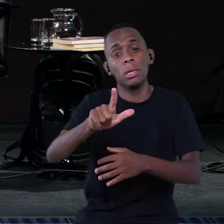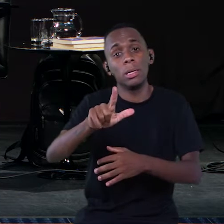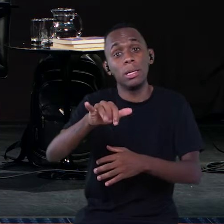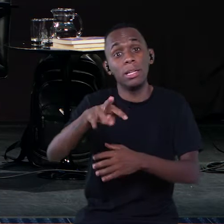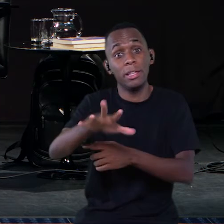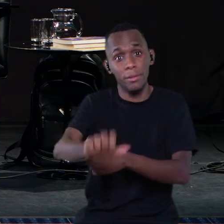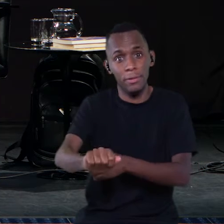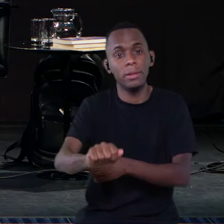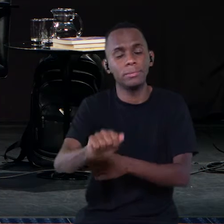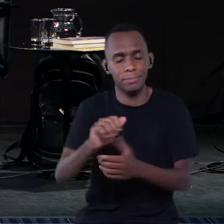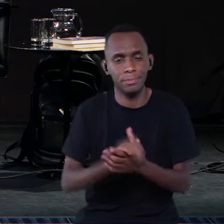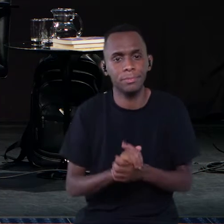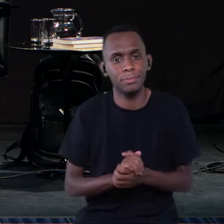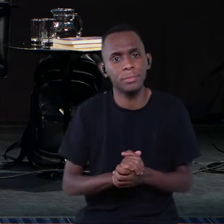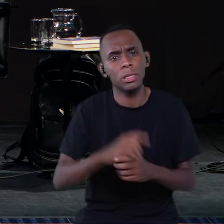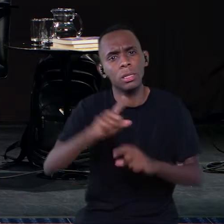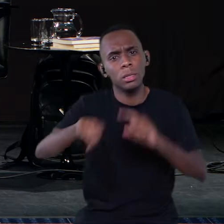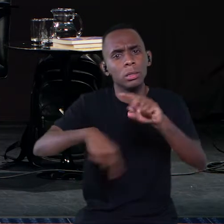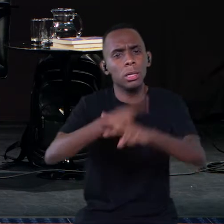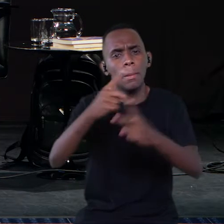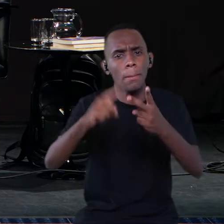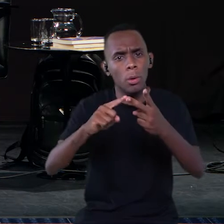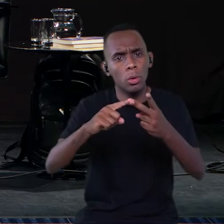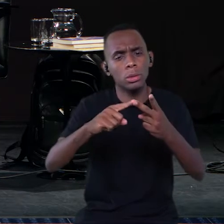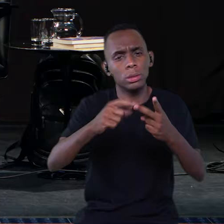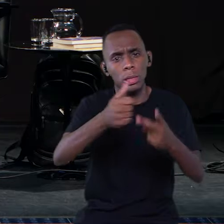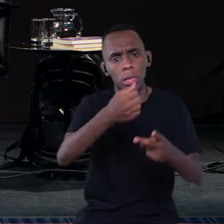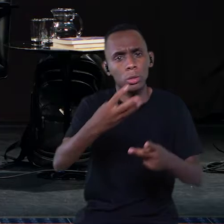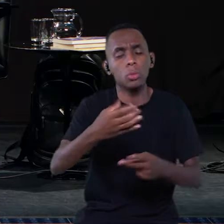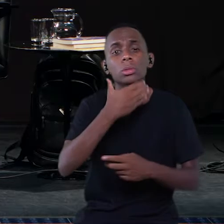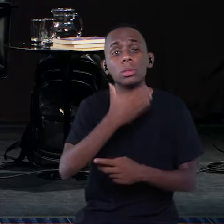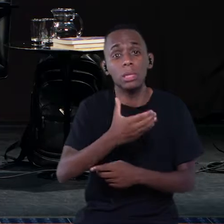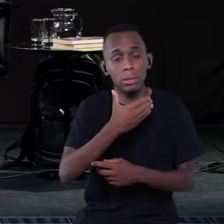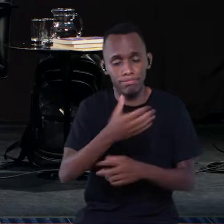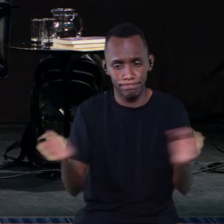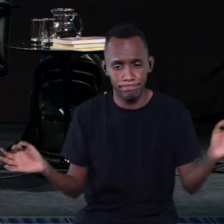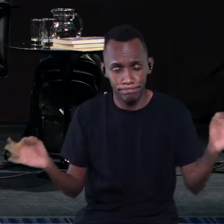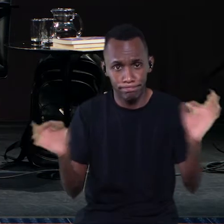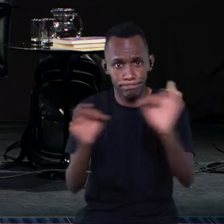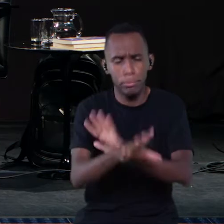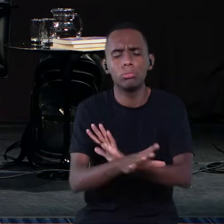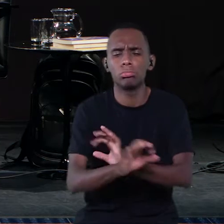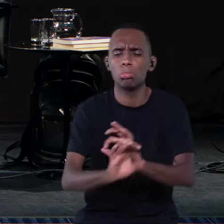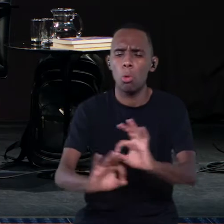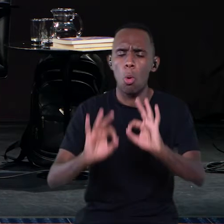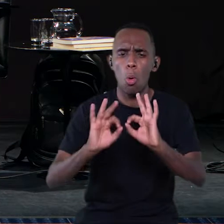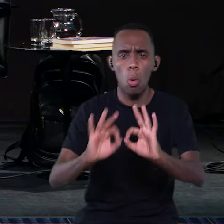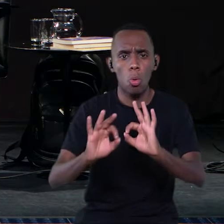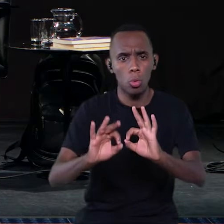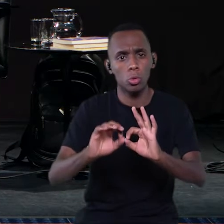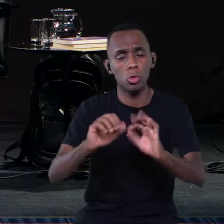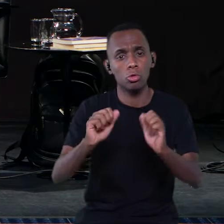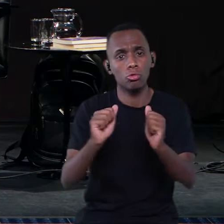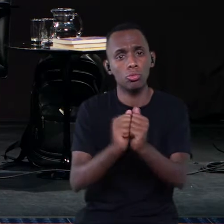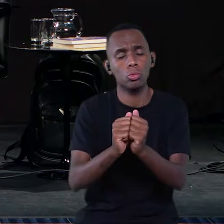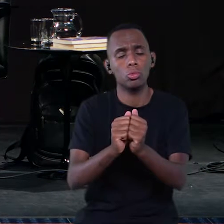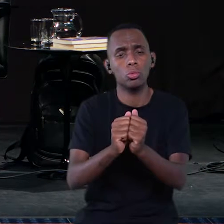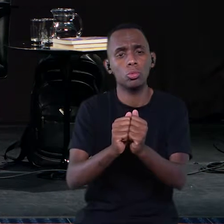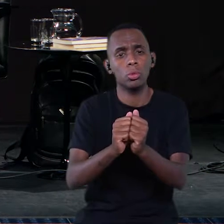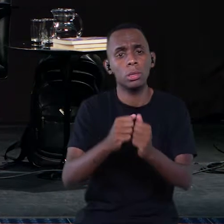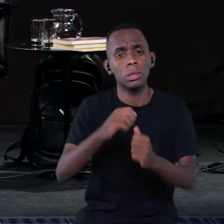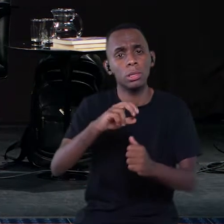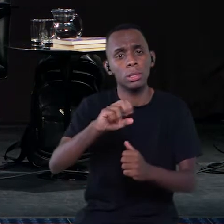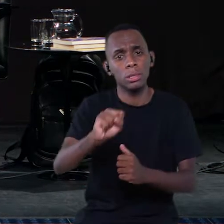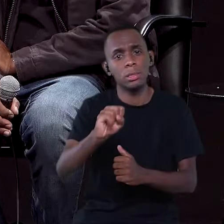Santana, da Bahia, e depois, em 14 de dezembro, encerramos em grande estilo com o Silvio